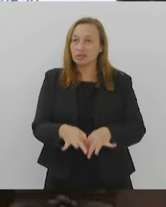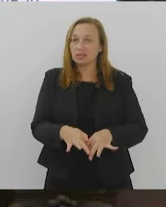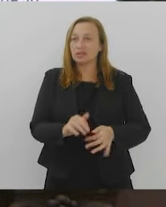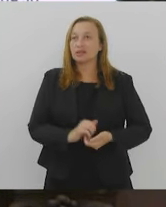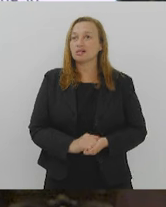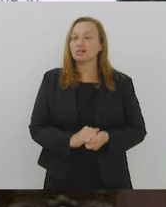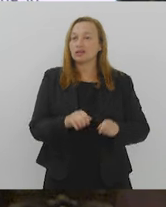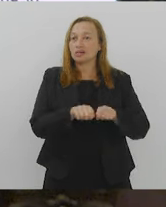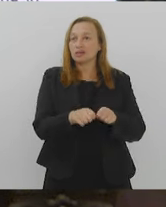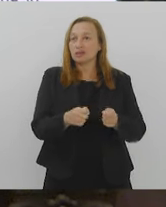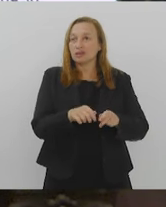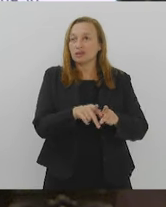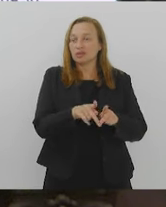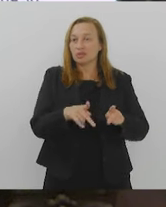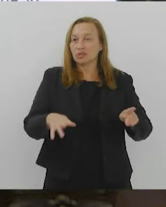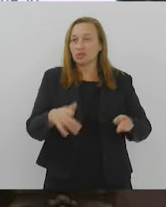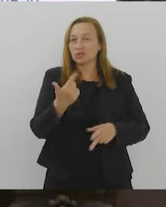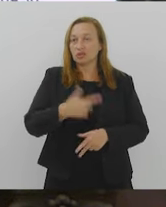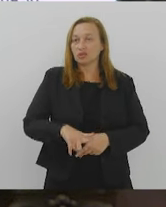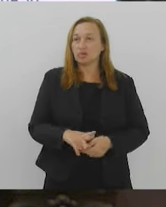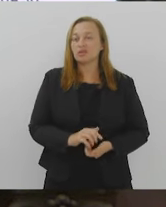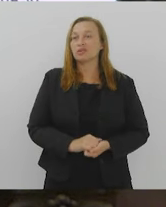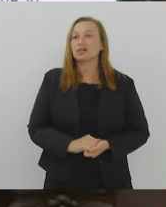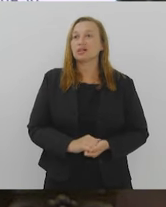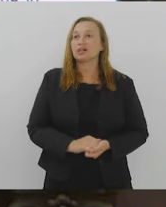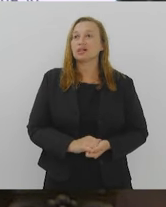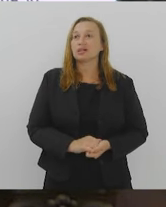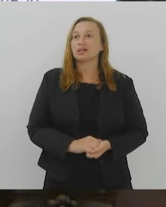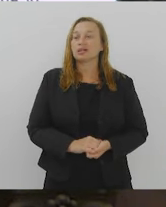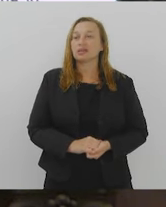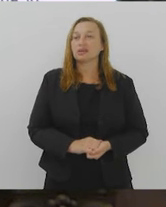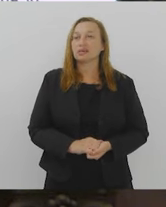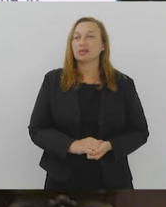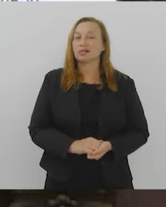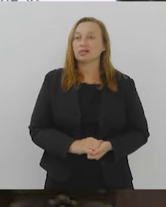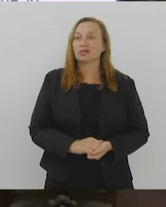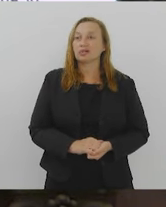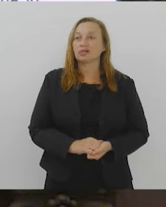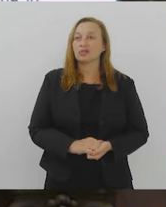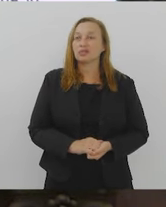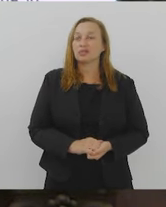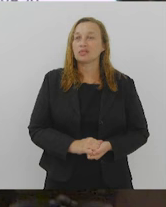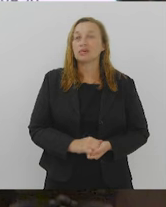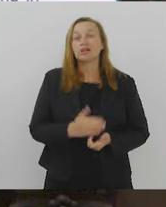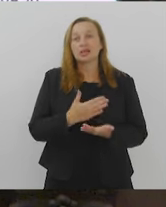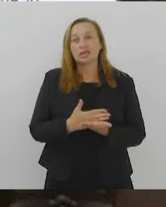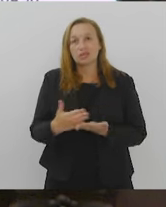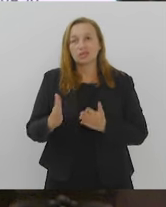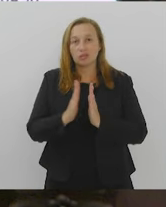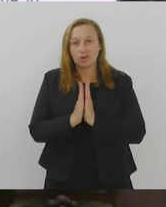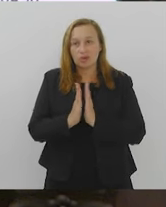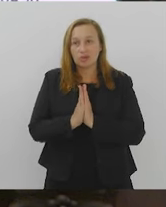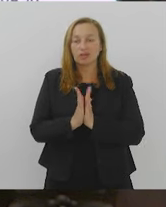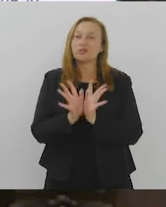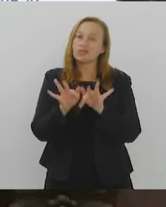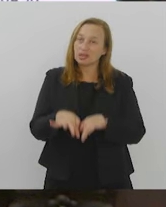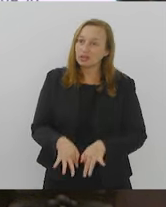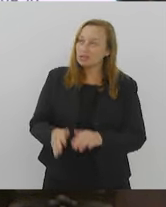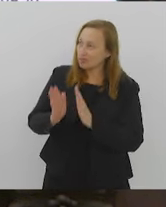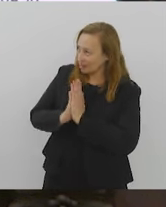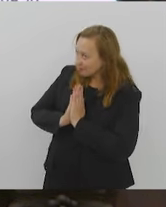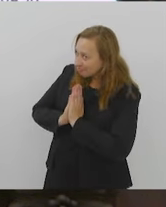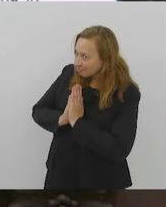quebrar o protocolo de novo, que não é de praxe nessa casa. Iniciamos com a oração, vamos encerrar com a